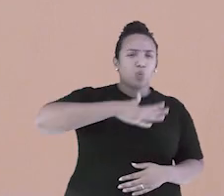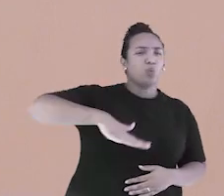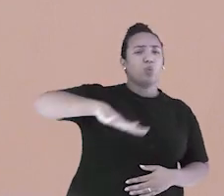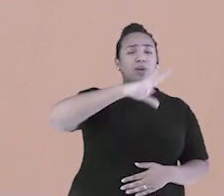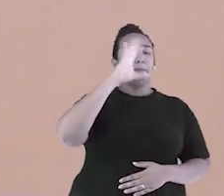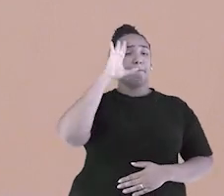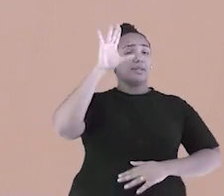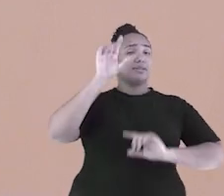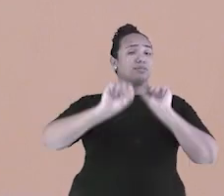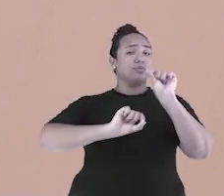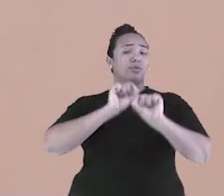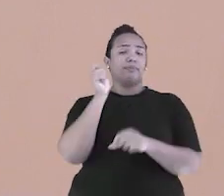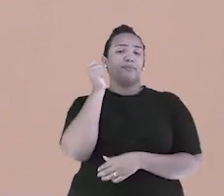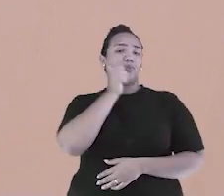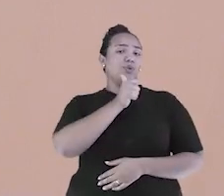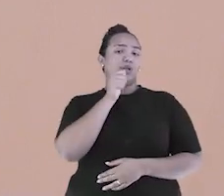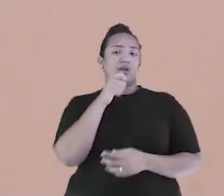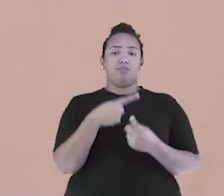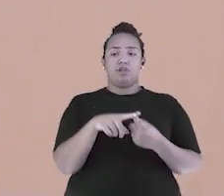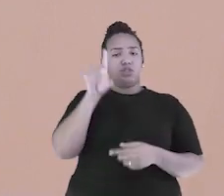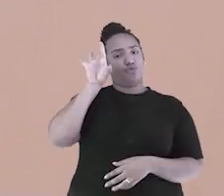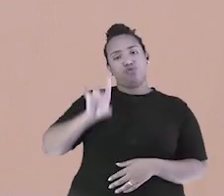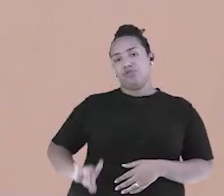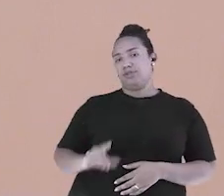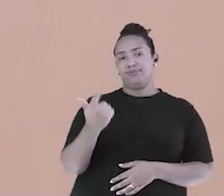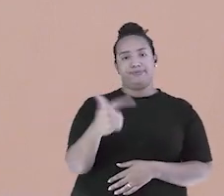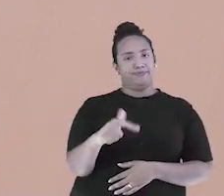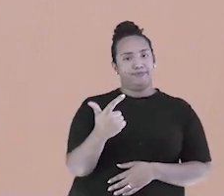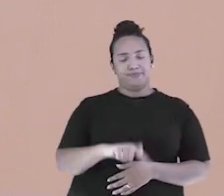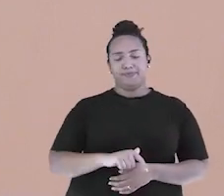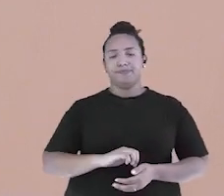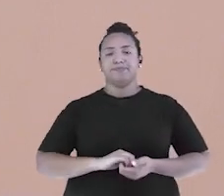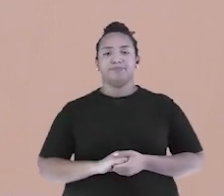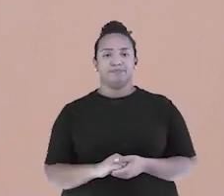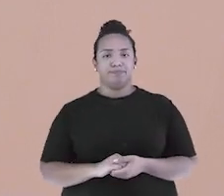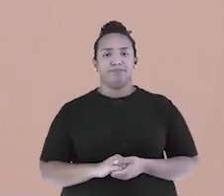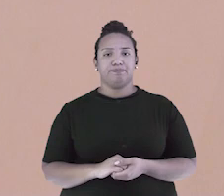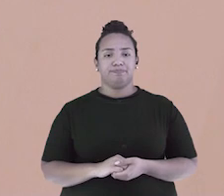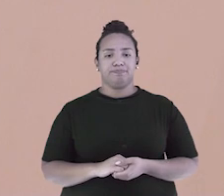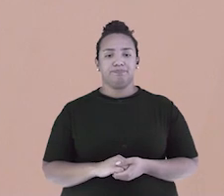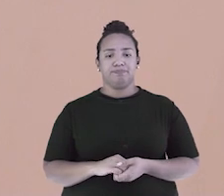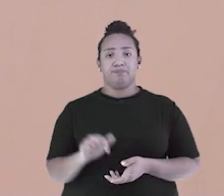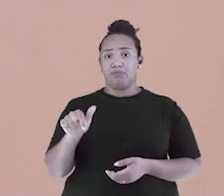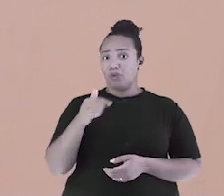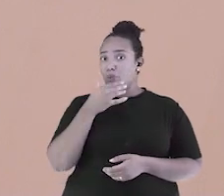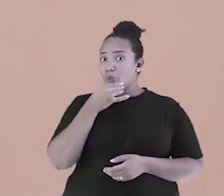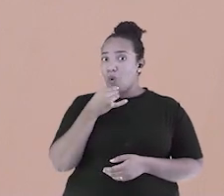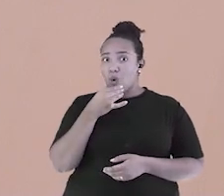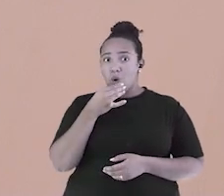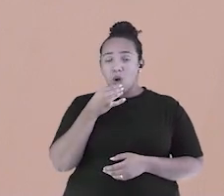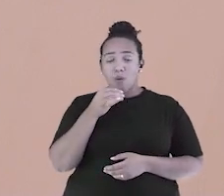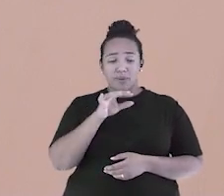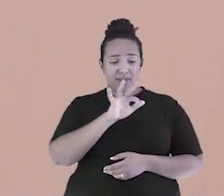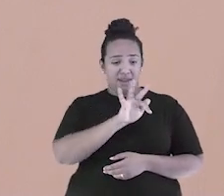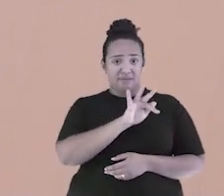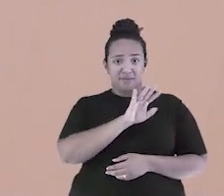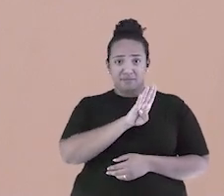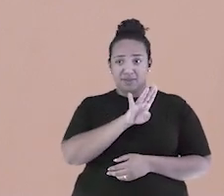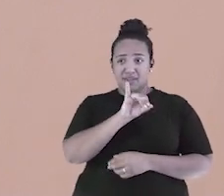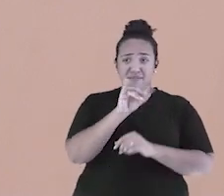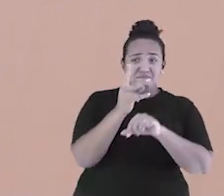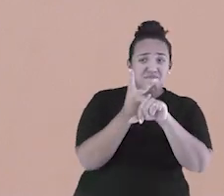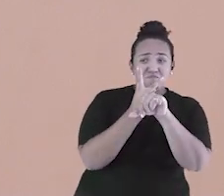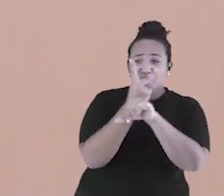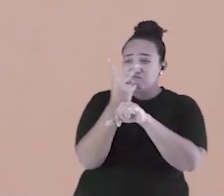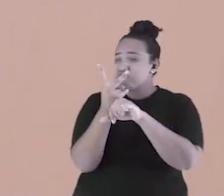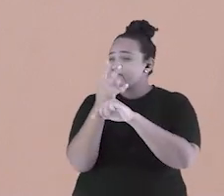as mulheres, que tinham seus direitos censurados. Ele já estava na lista dos mais procurados pelo FBI por